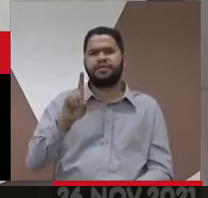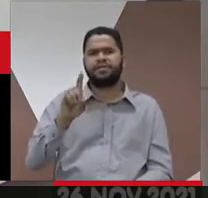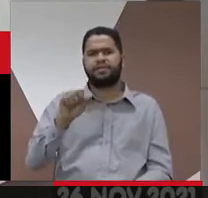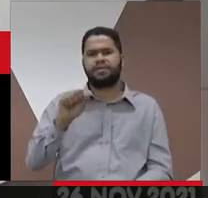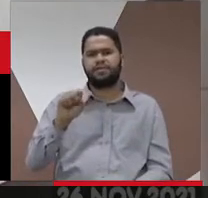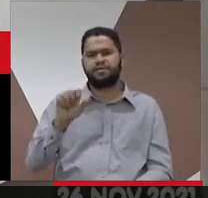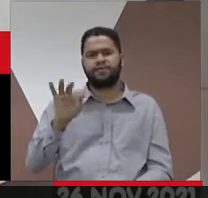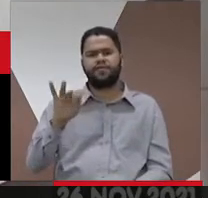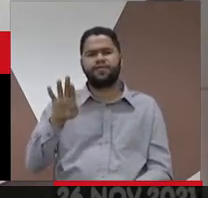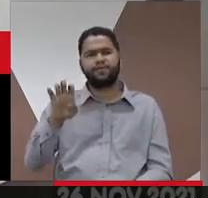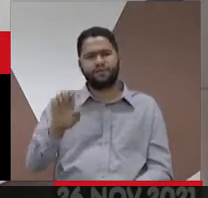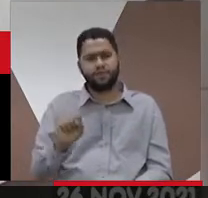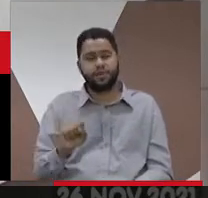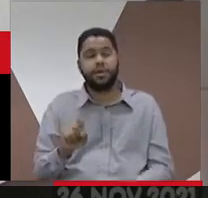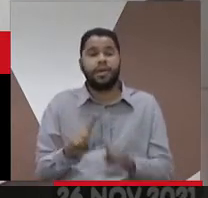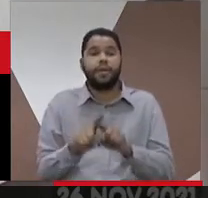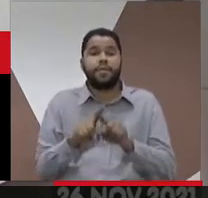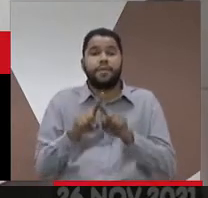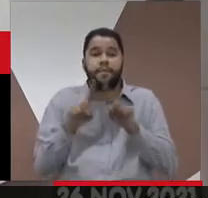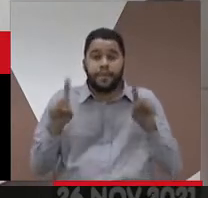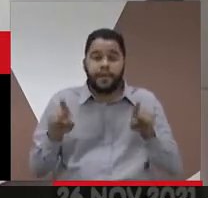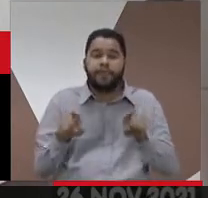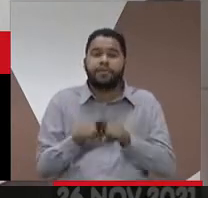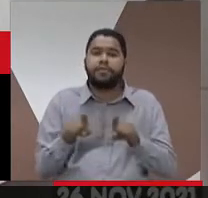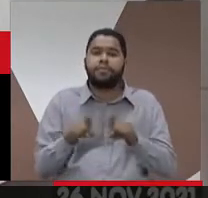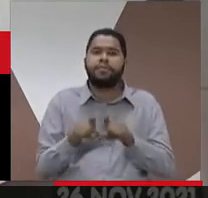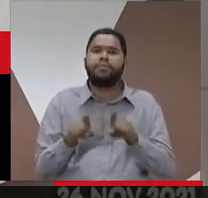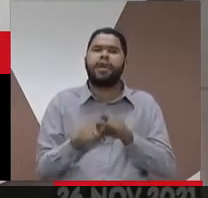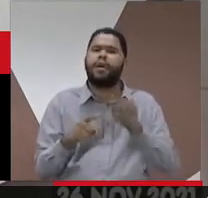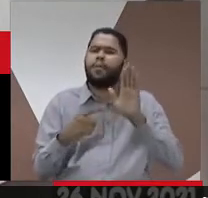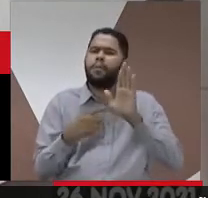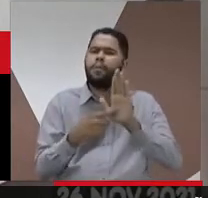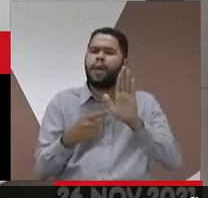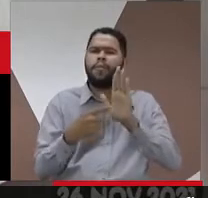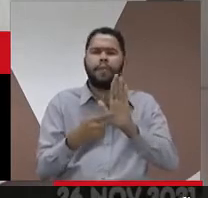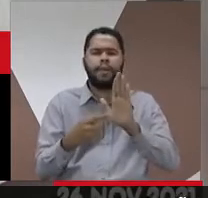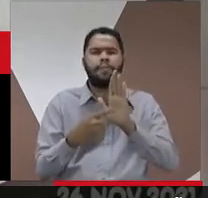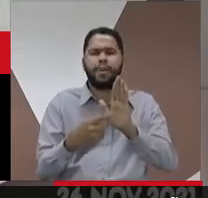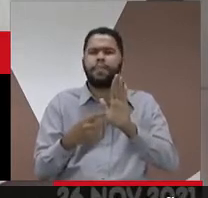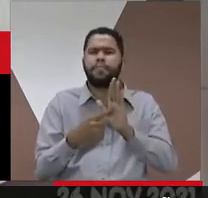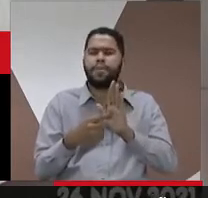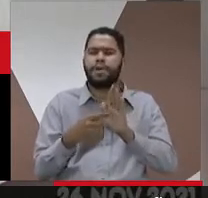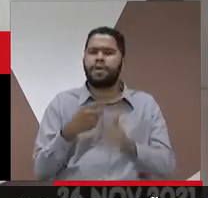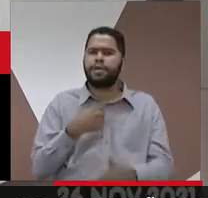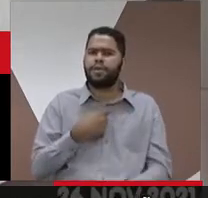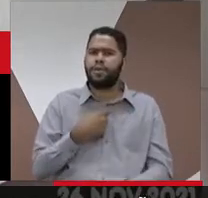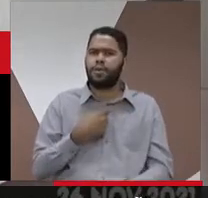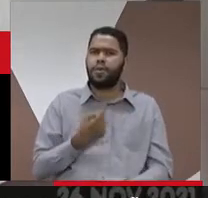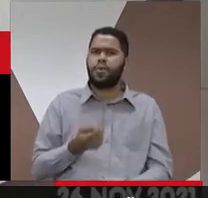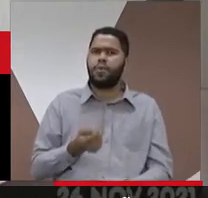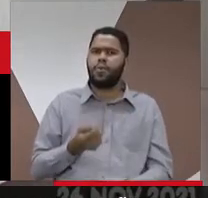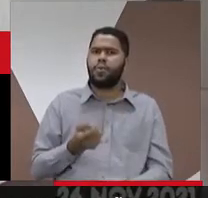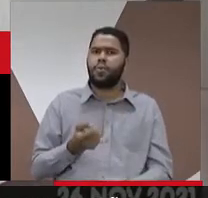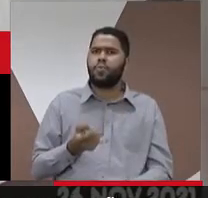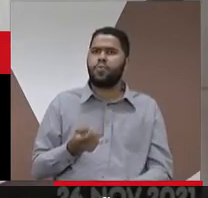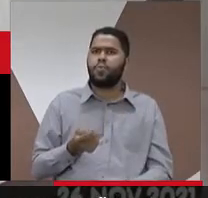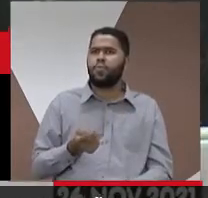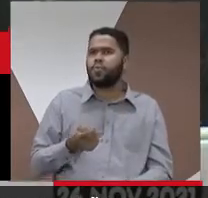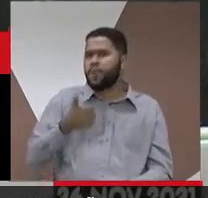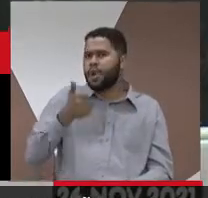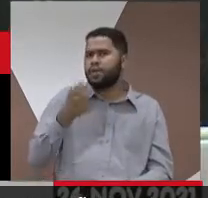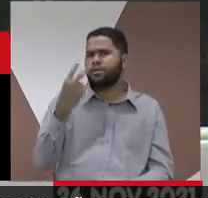as pessoas, mas a sua exposição. Eu cheguei lá, fiquei quase 2 horas